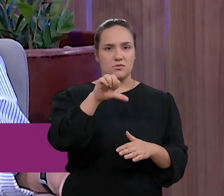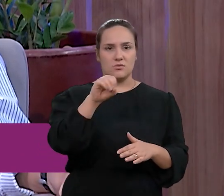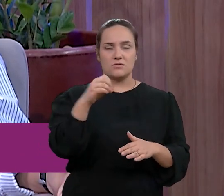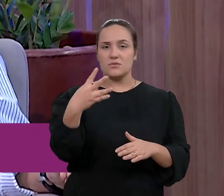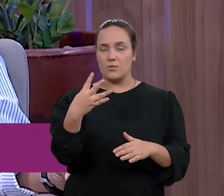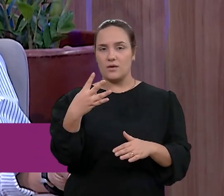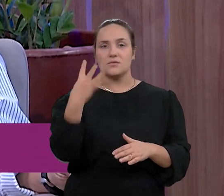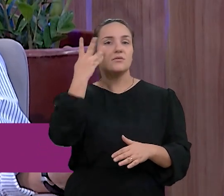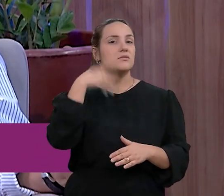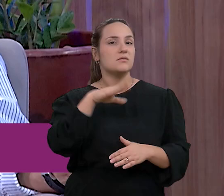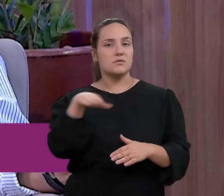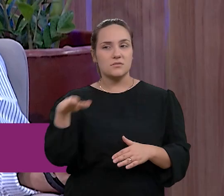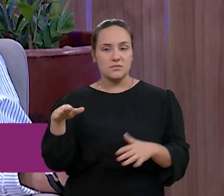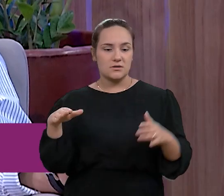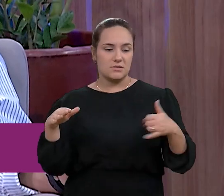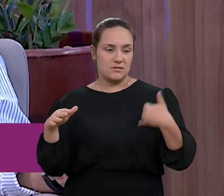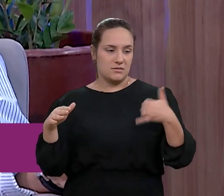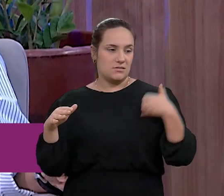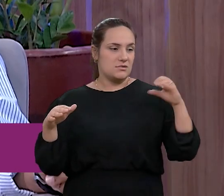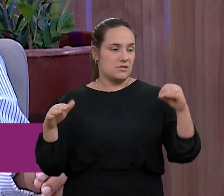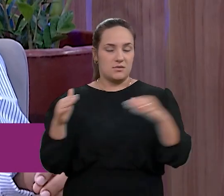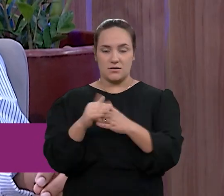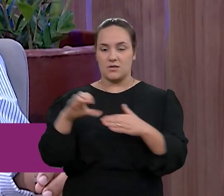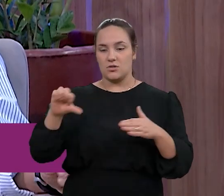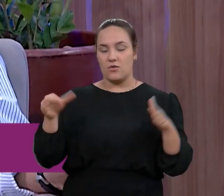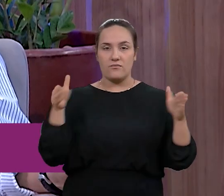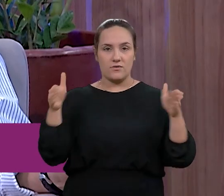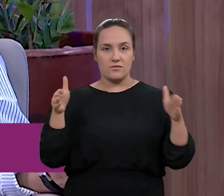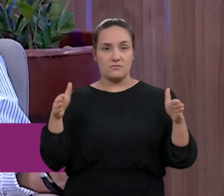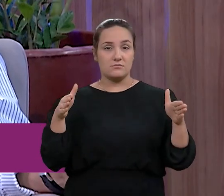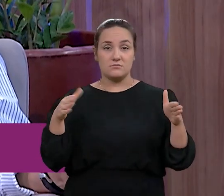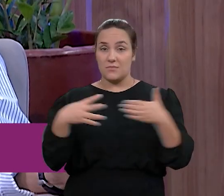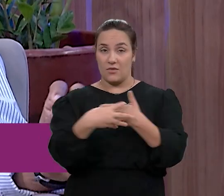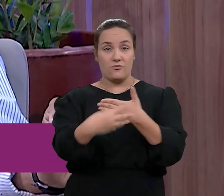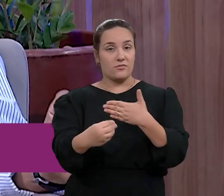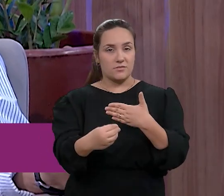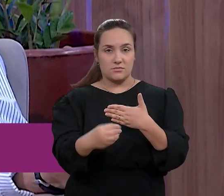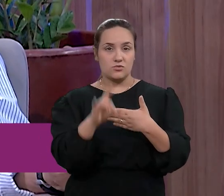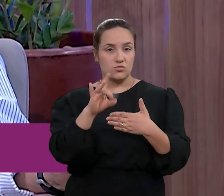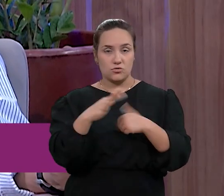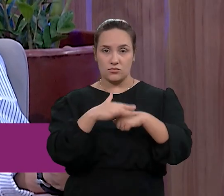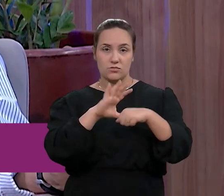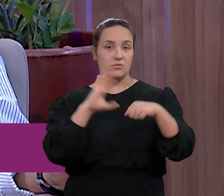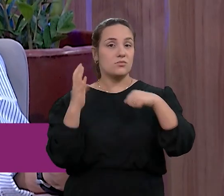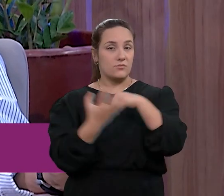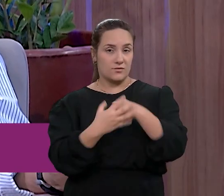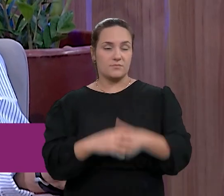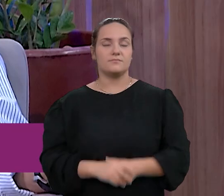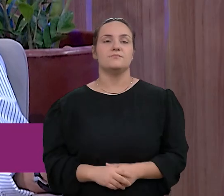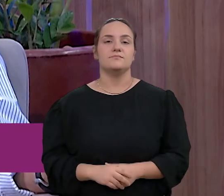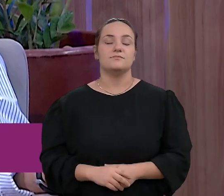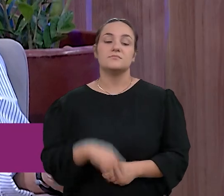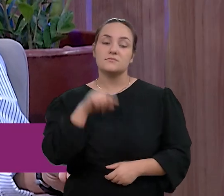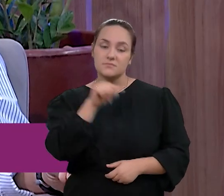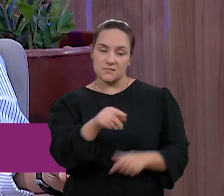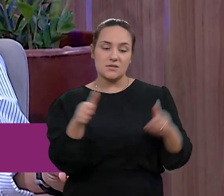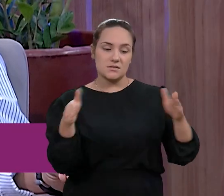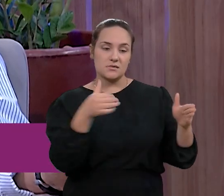16.90 crianças de 0 a 9 anos em situação de oridade no Brasil apenas de covid